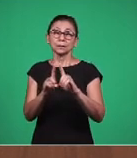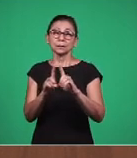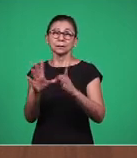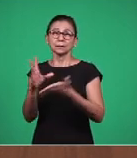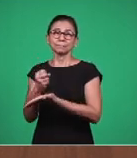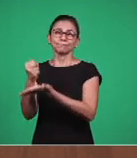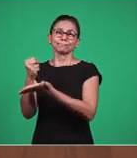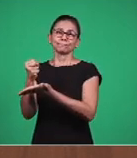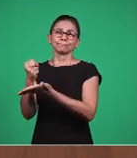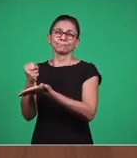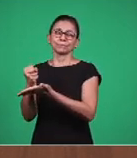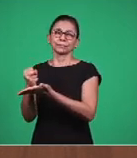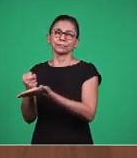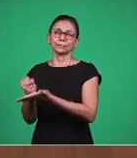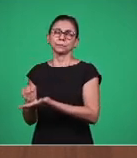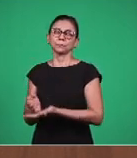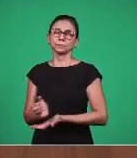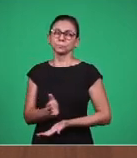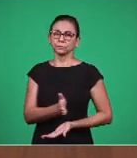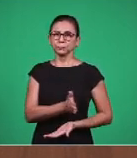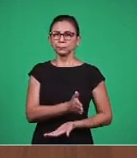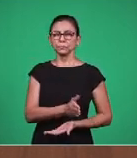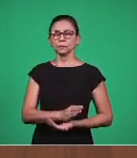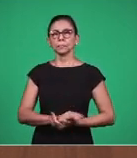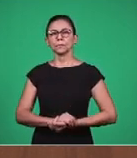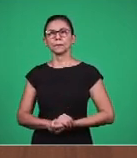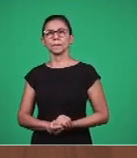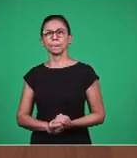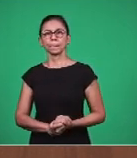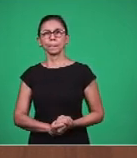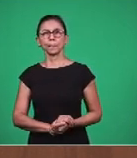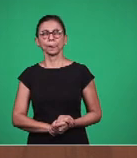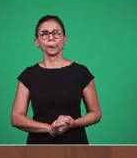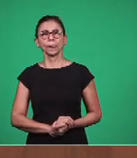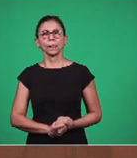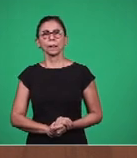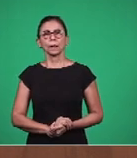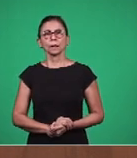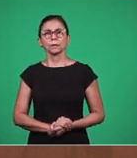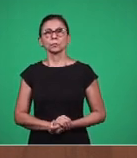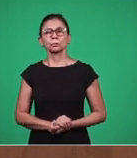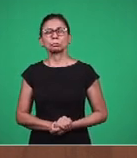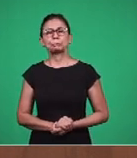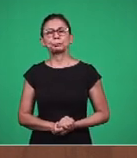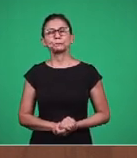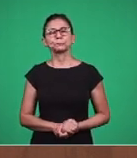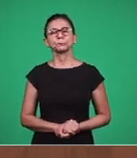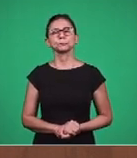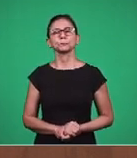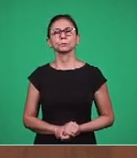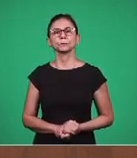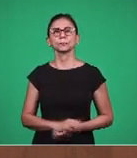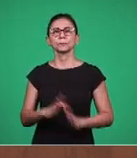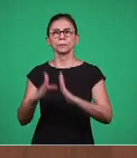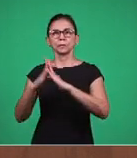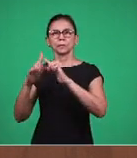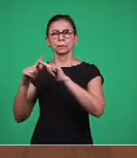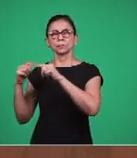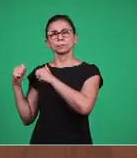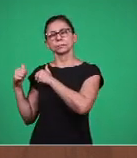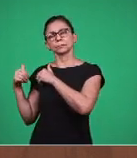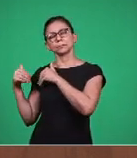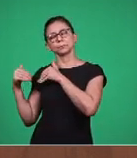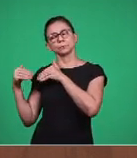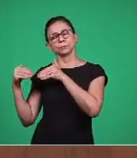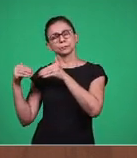momento, a igreja foi visitada, ou ela começou a existir